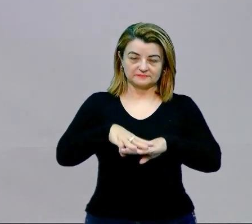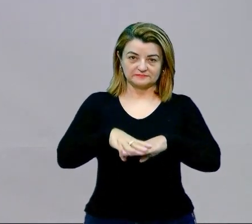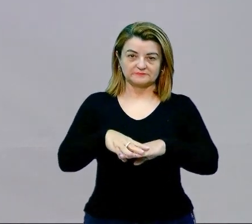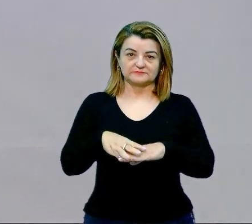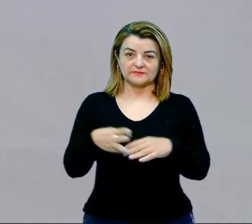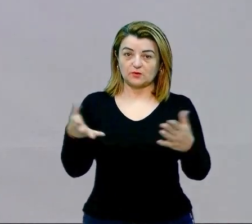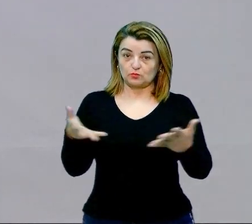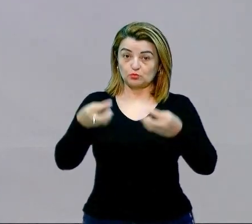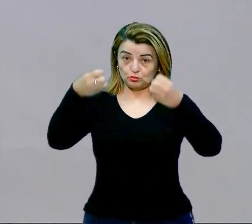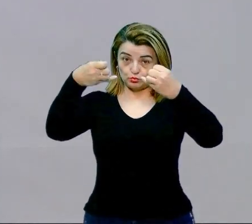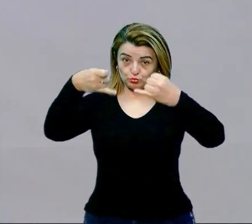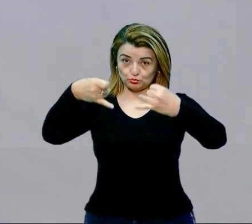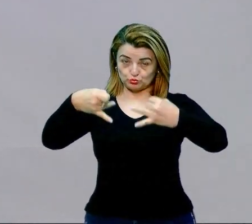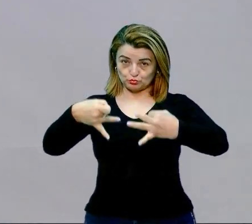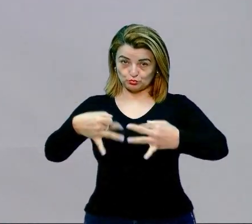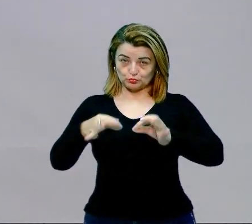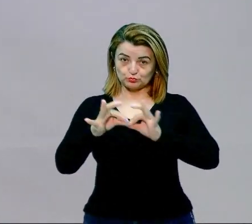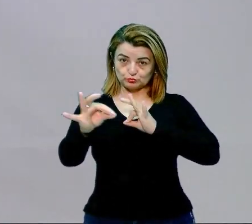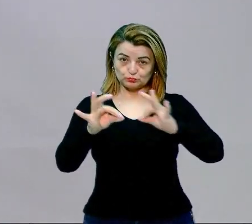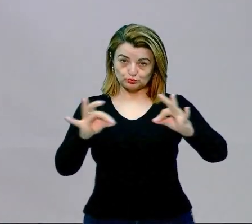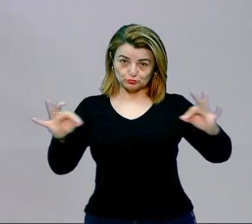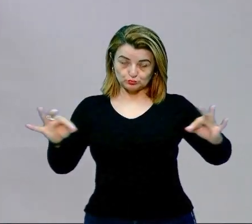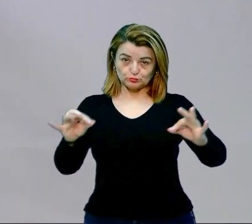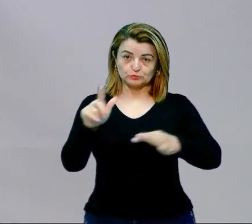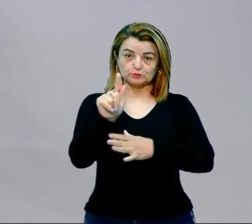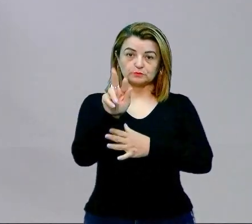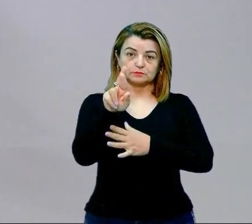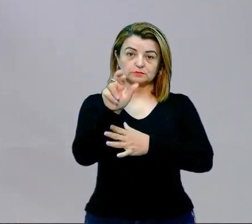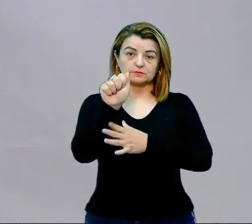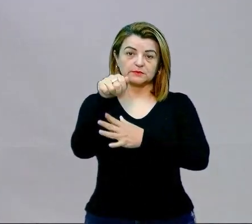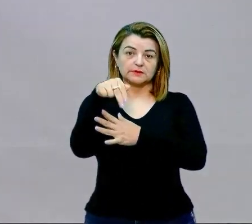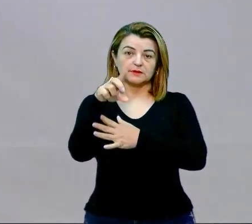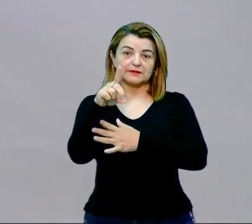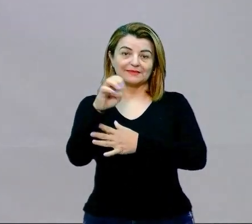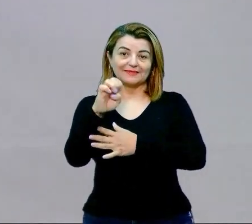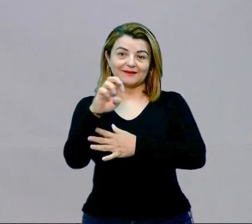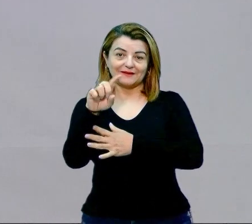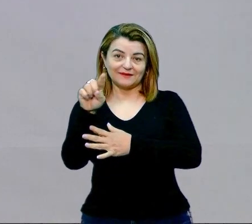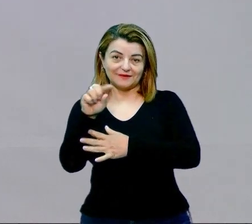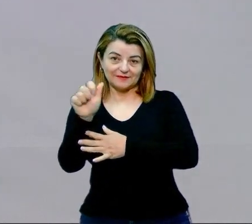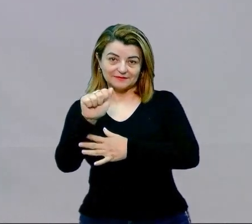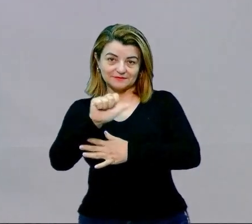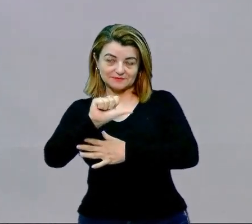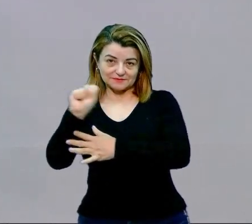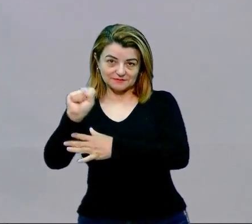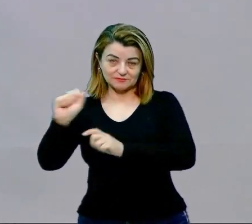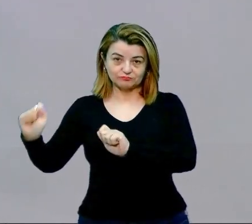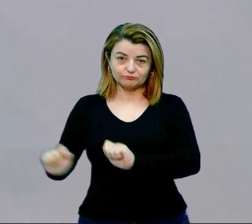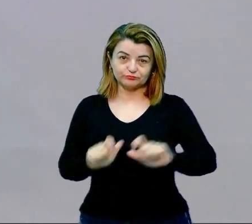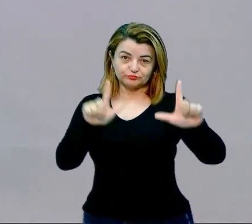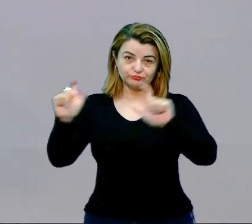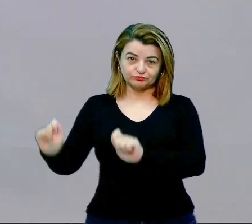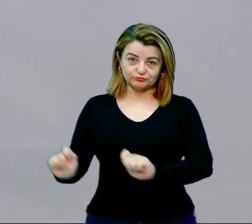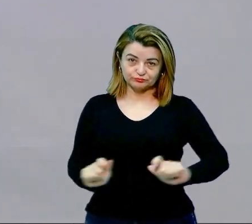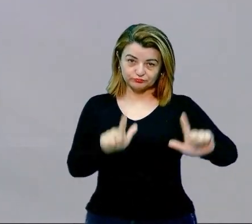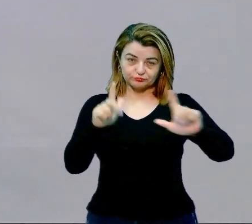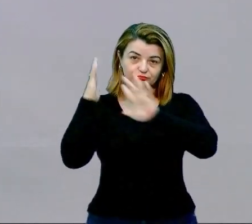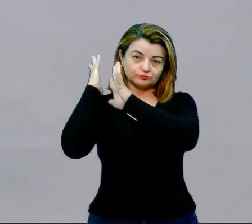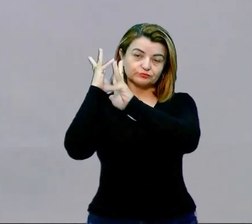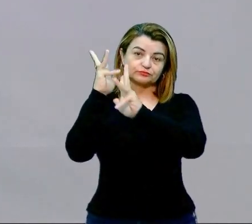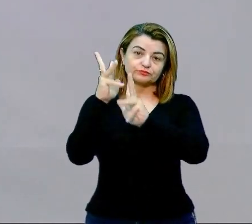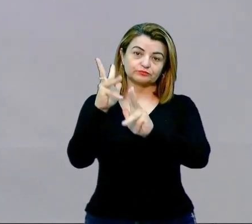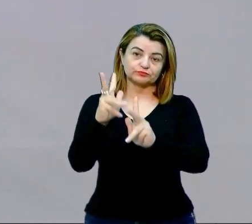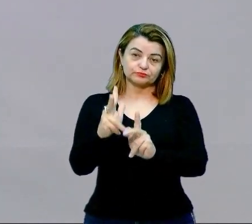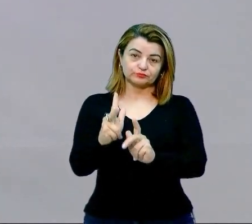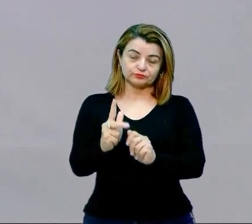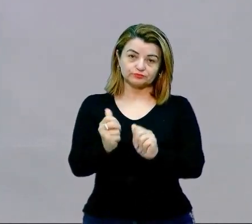de grandezas e medidas. Então, olha só, eu vou passar alguns slides mostrando para que a gente relembre